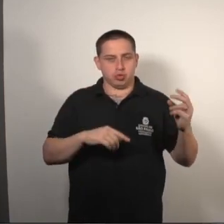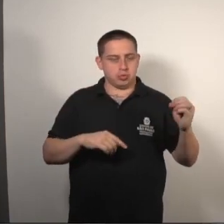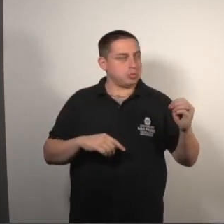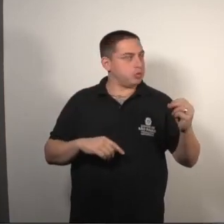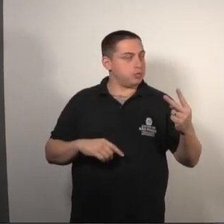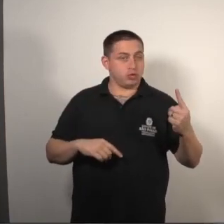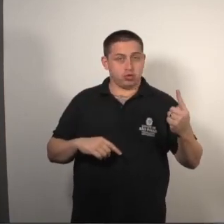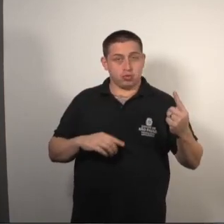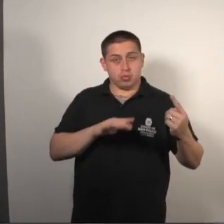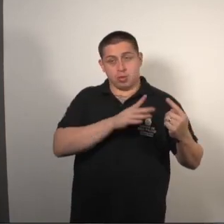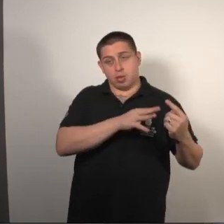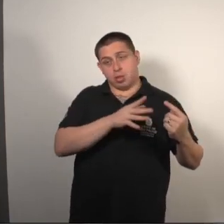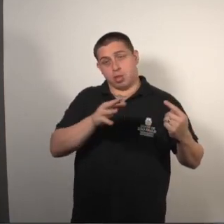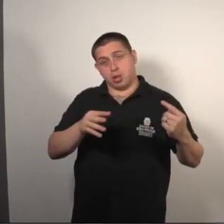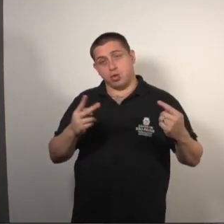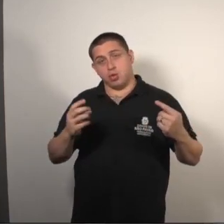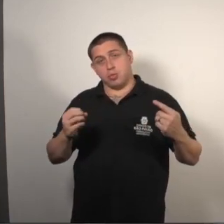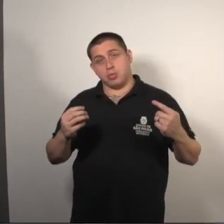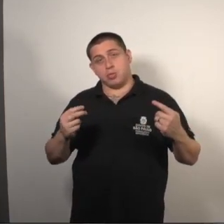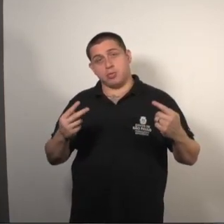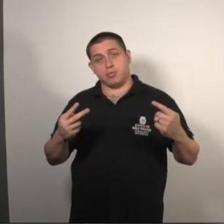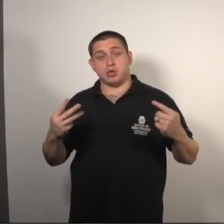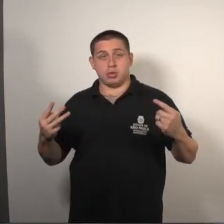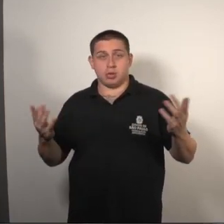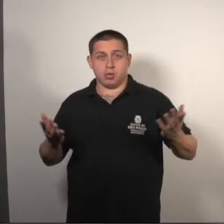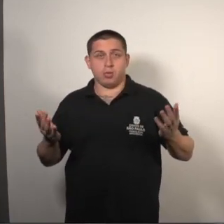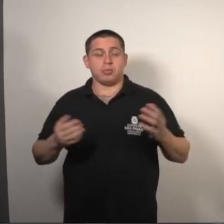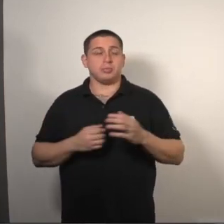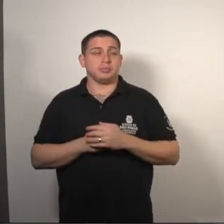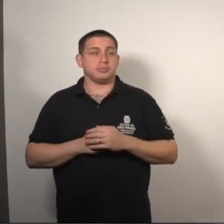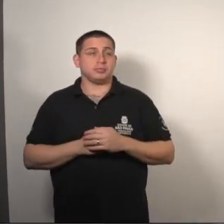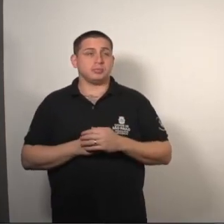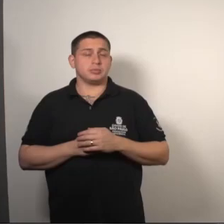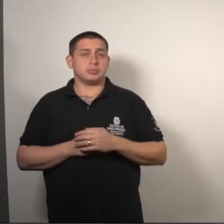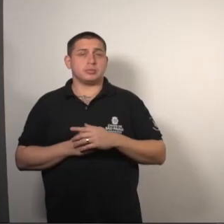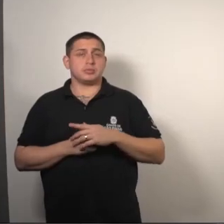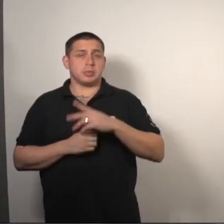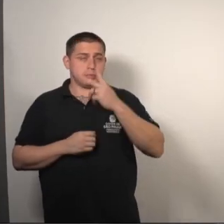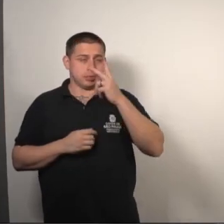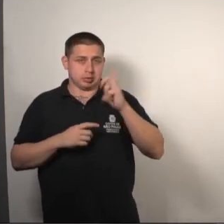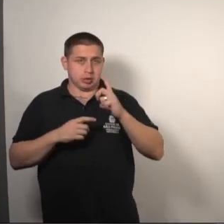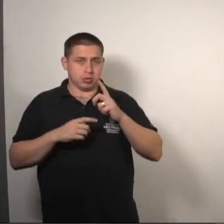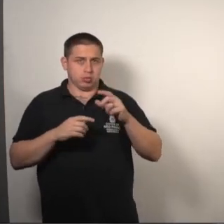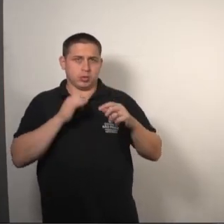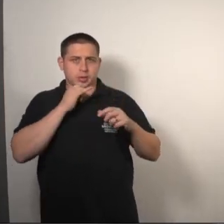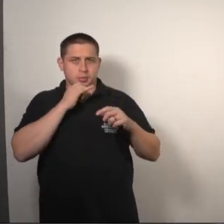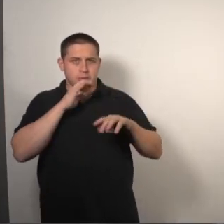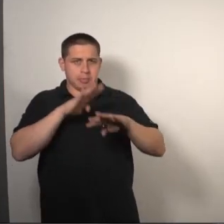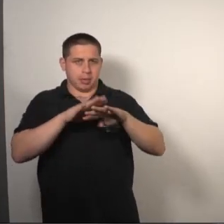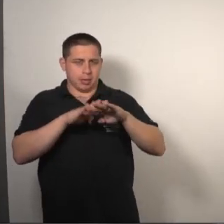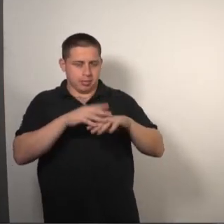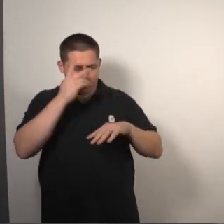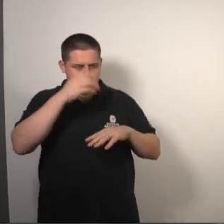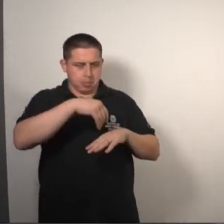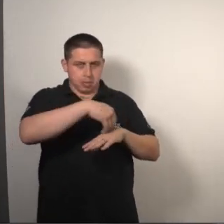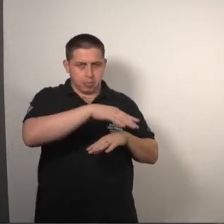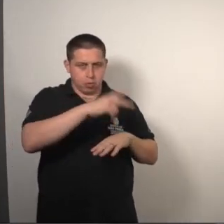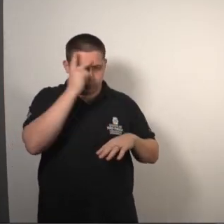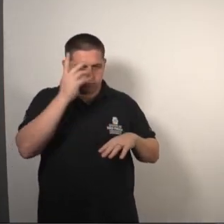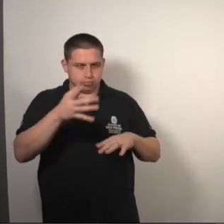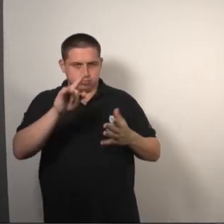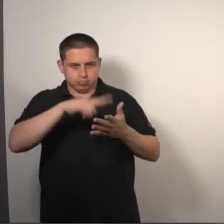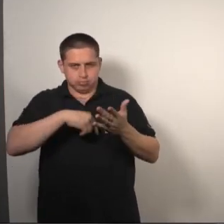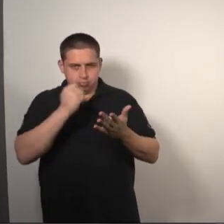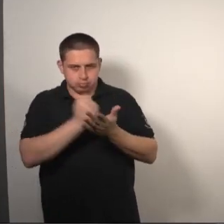ano passado, entre admissões e demissões, um saldo positivo de 187 mil empregos, né?